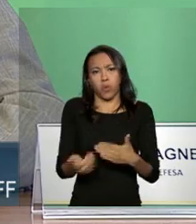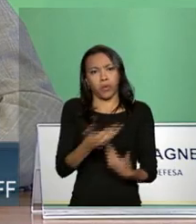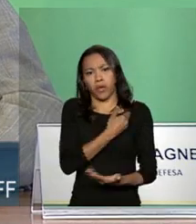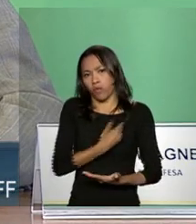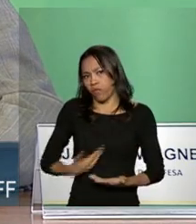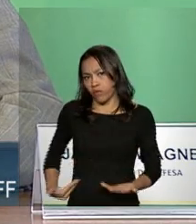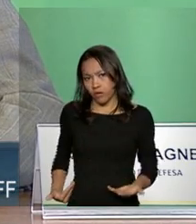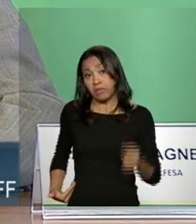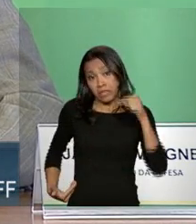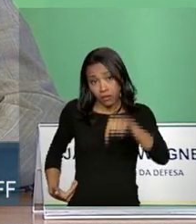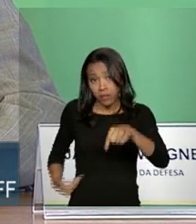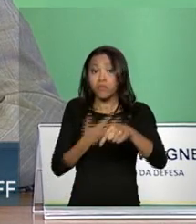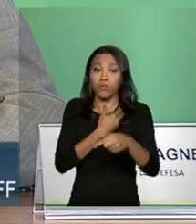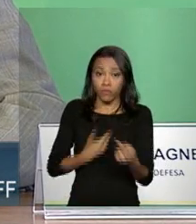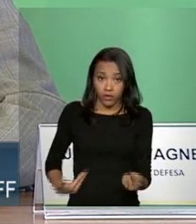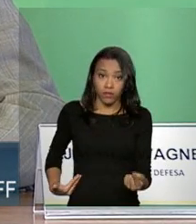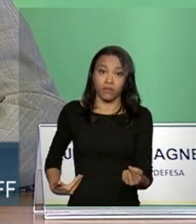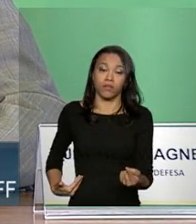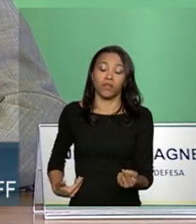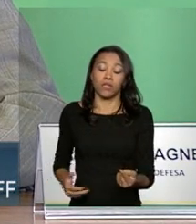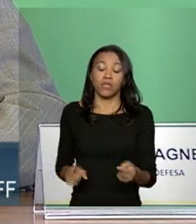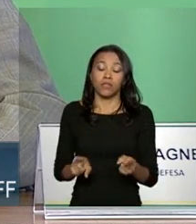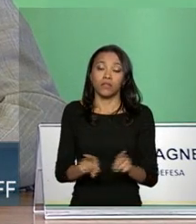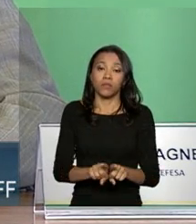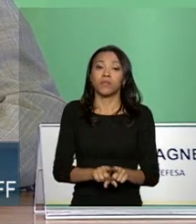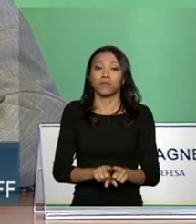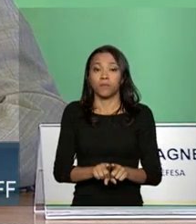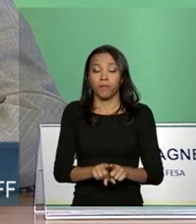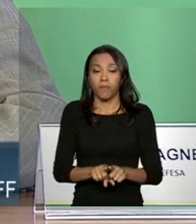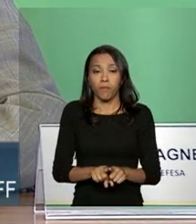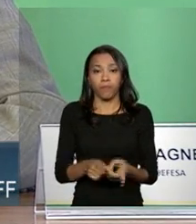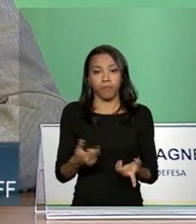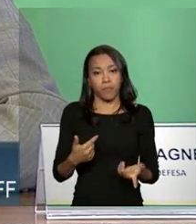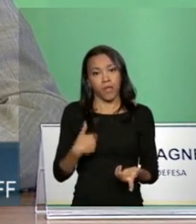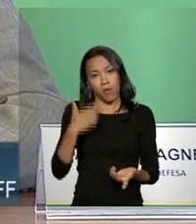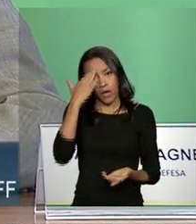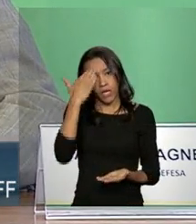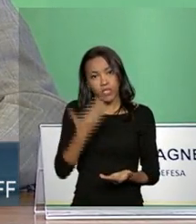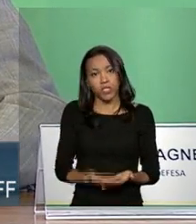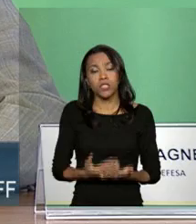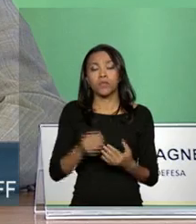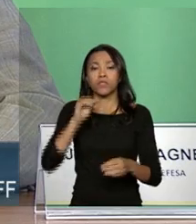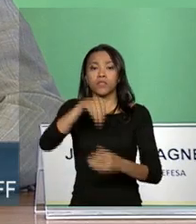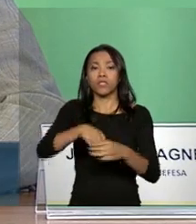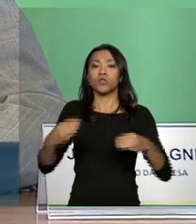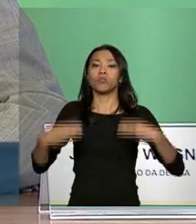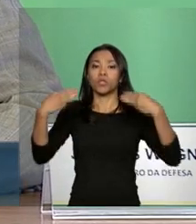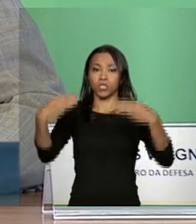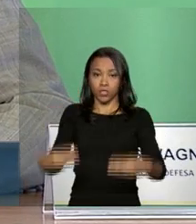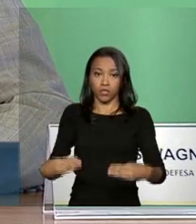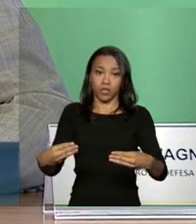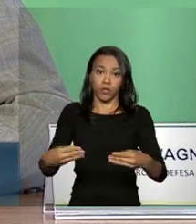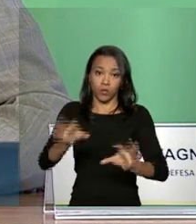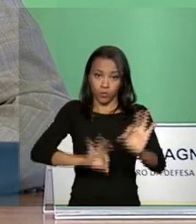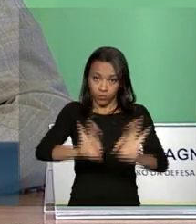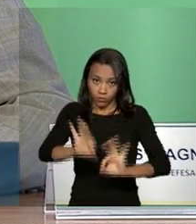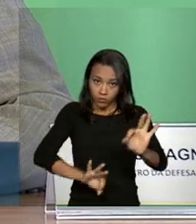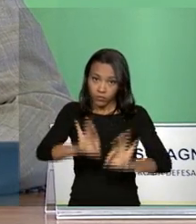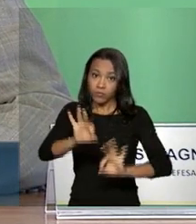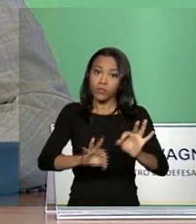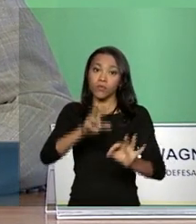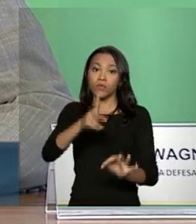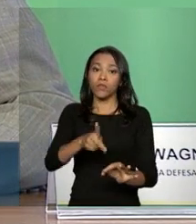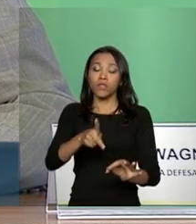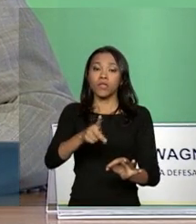governo. Portanto, imagino que ao nível do Ministério do Planejamento, com a Presidenta da República, podem estar